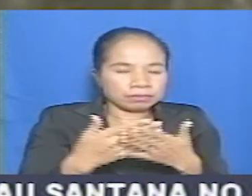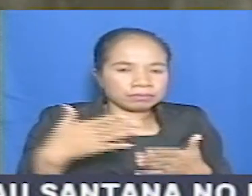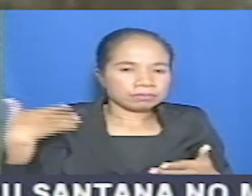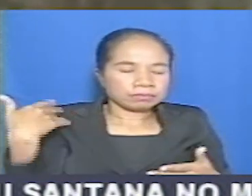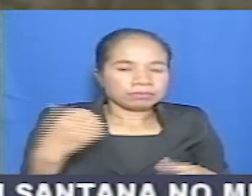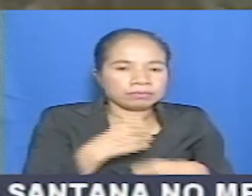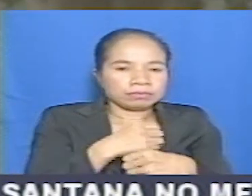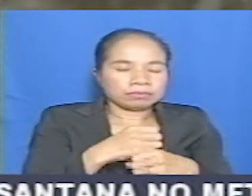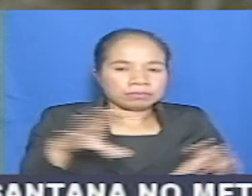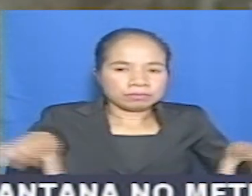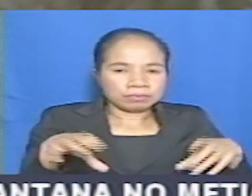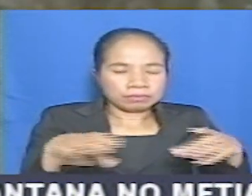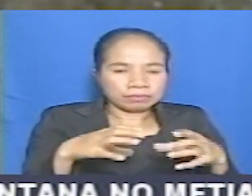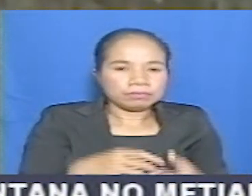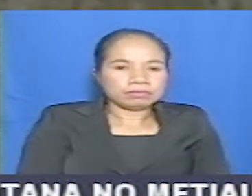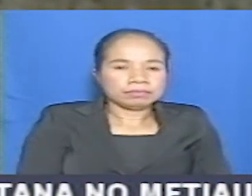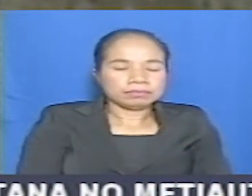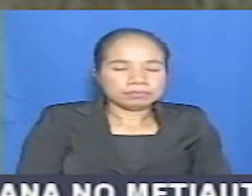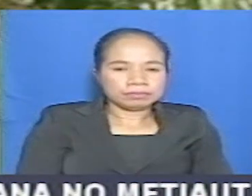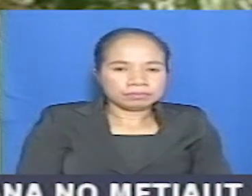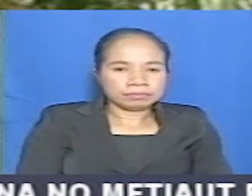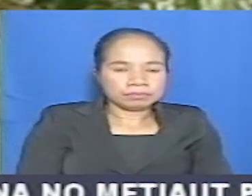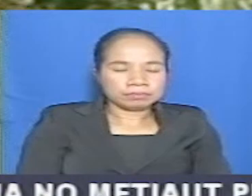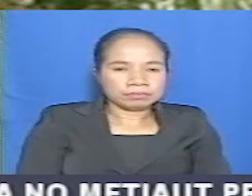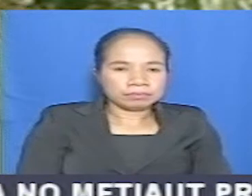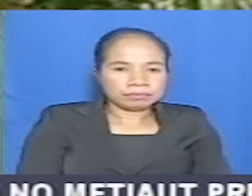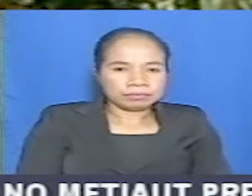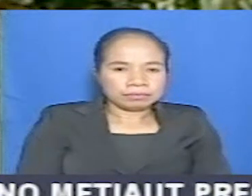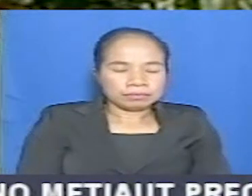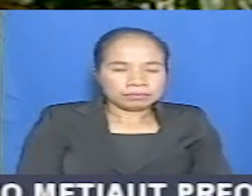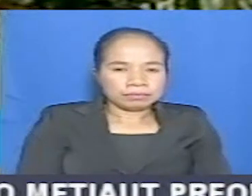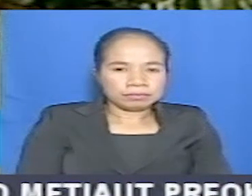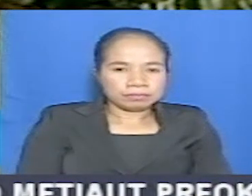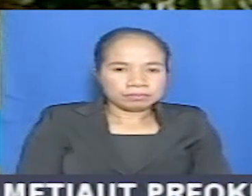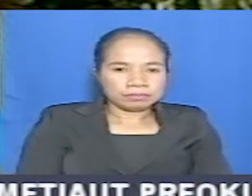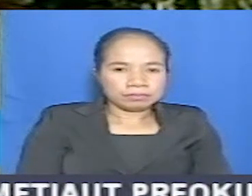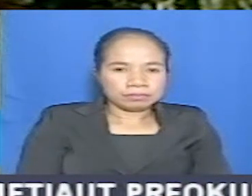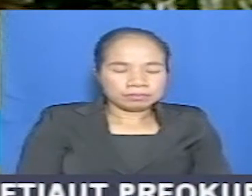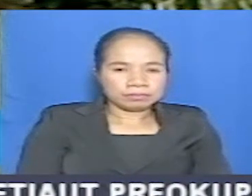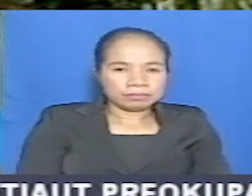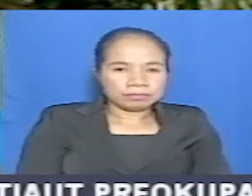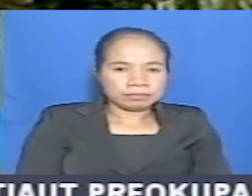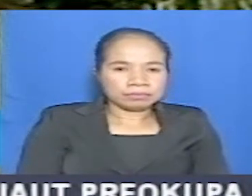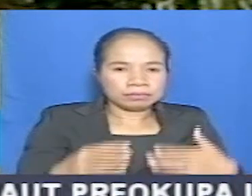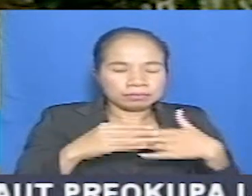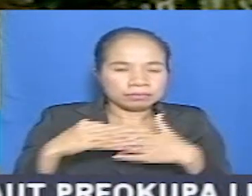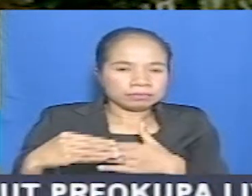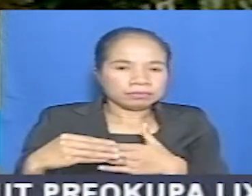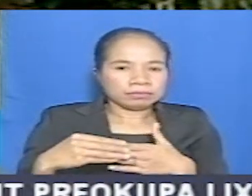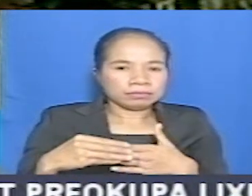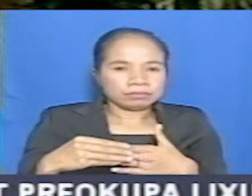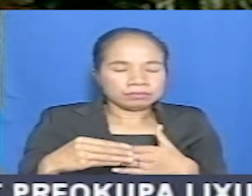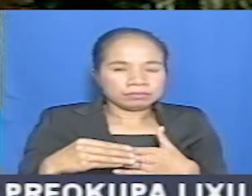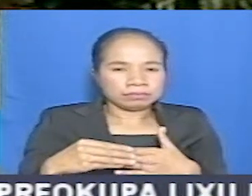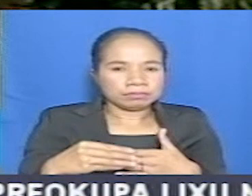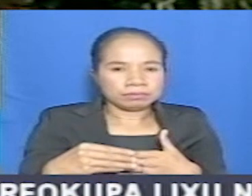raça campo de trabalho. Então primeiro eu te agradeço o Paroma, a graça na vida do o